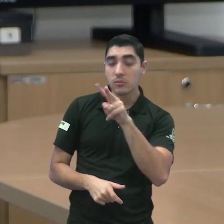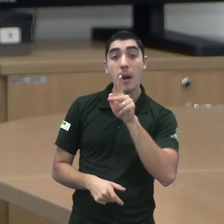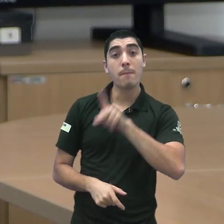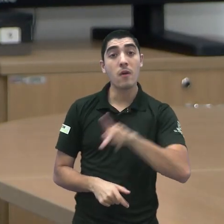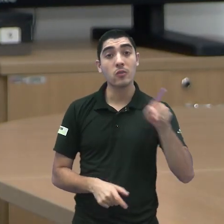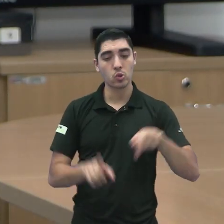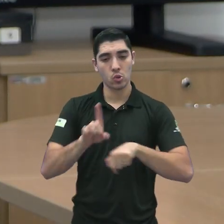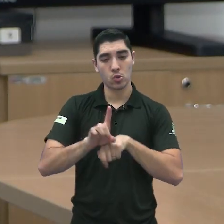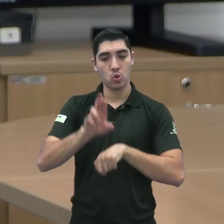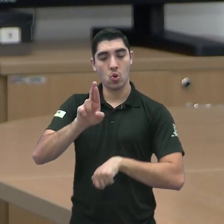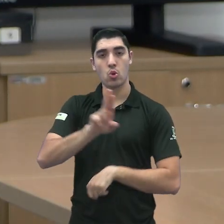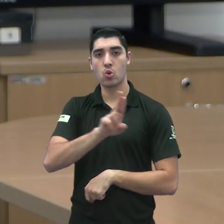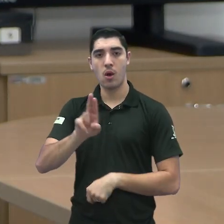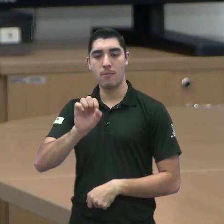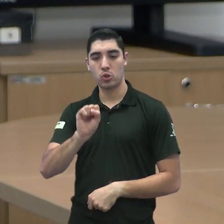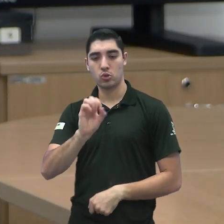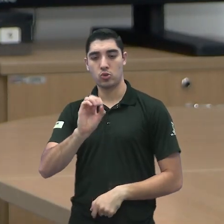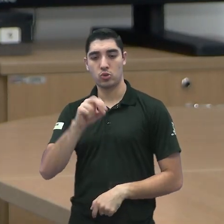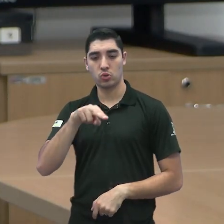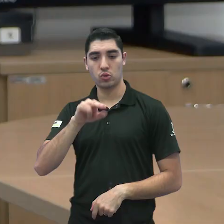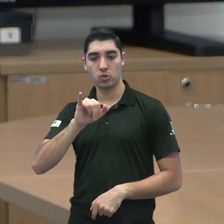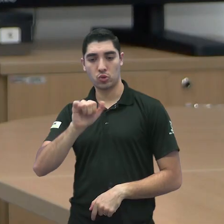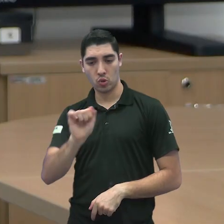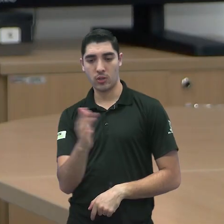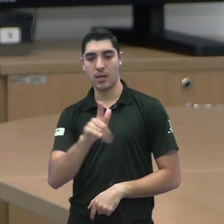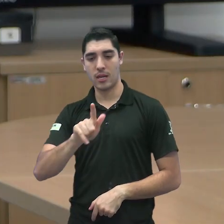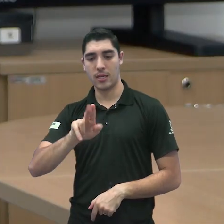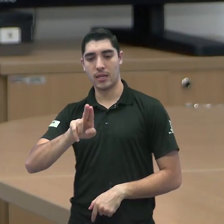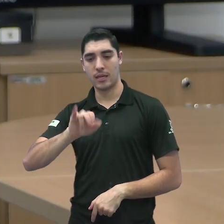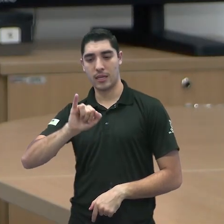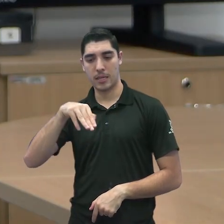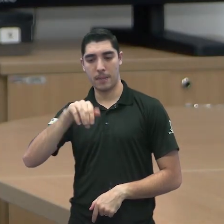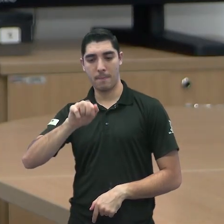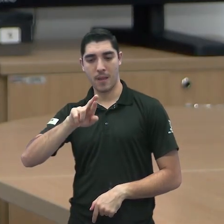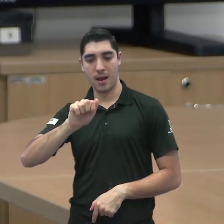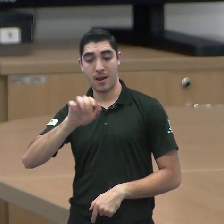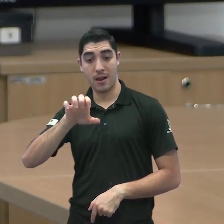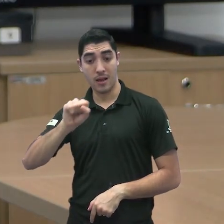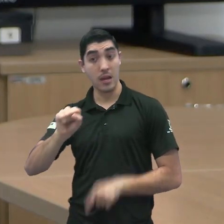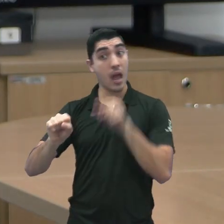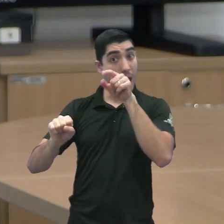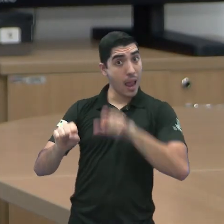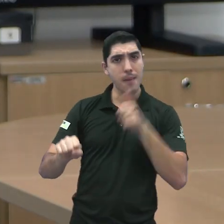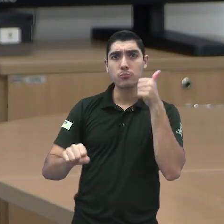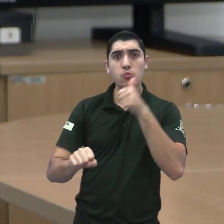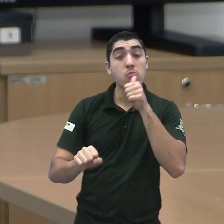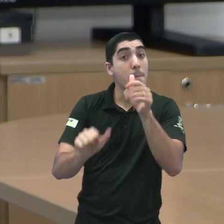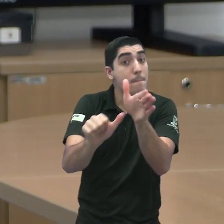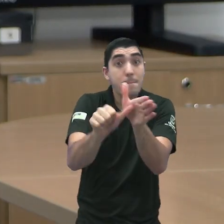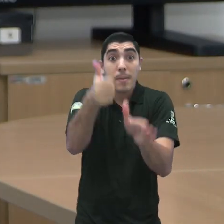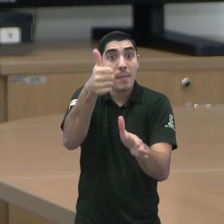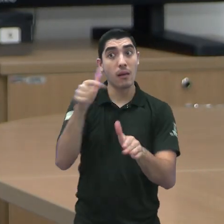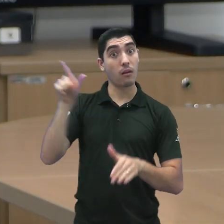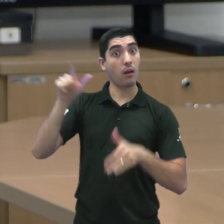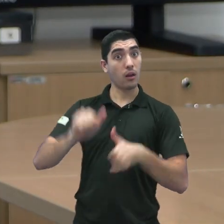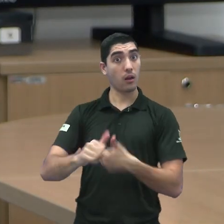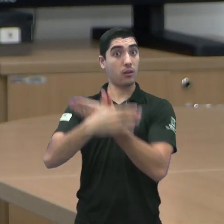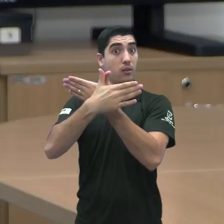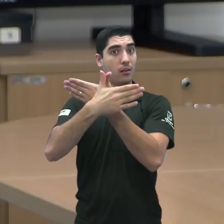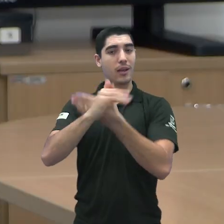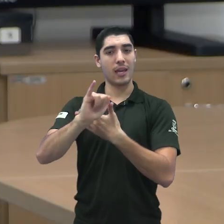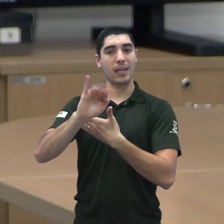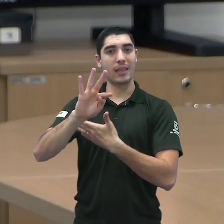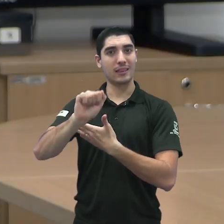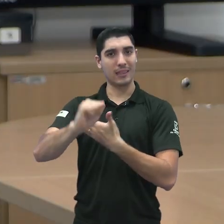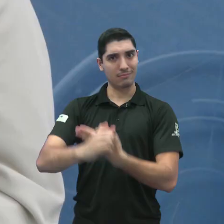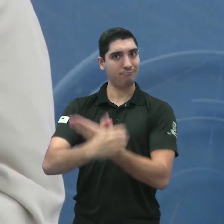doutora Sônia Guimarães, que foi a primeira mulher do ITA. Eu vejo ela e eu enxergo, né, que outras